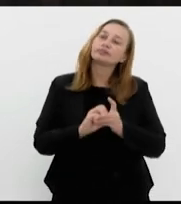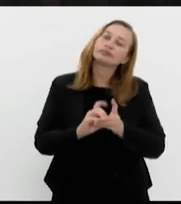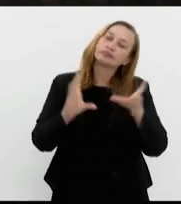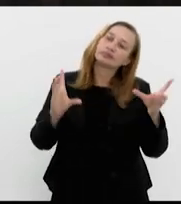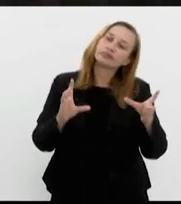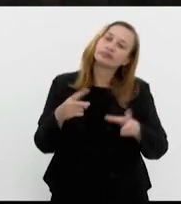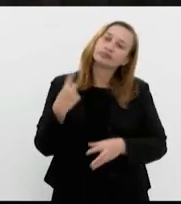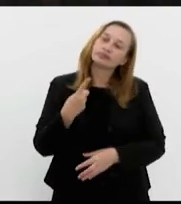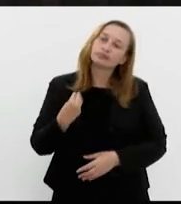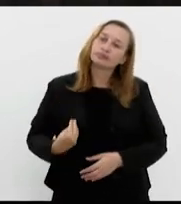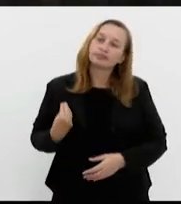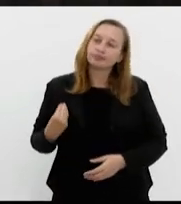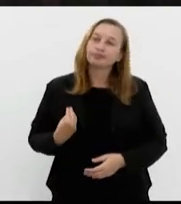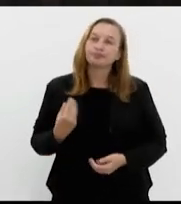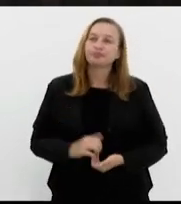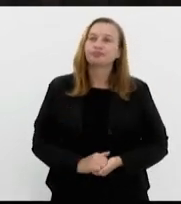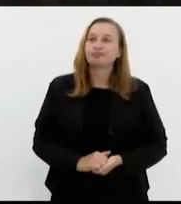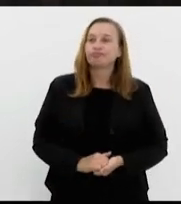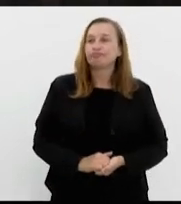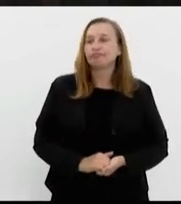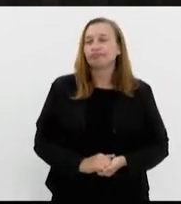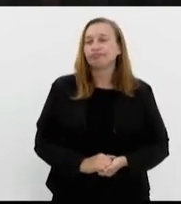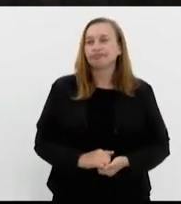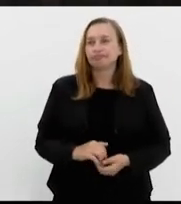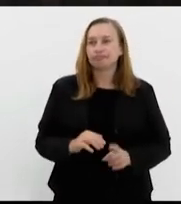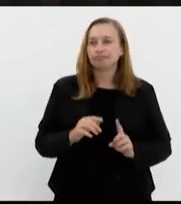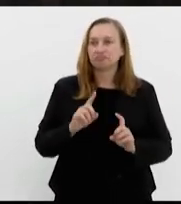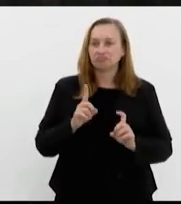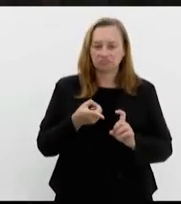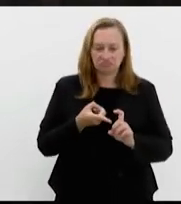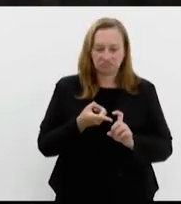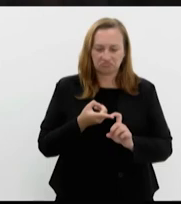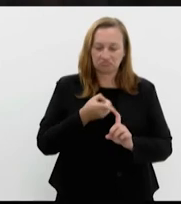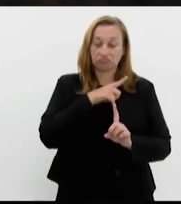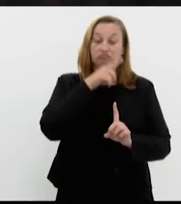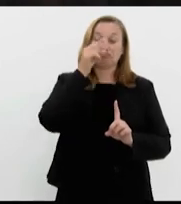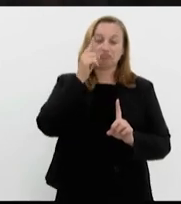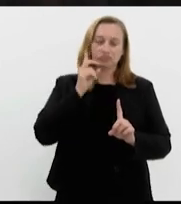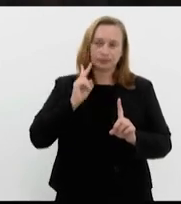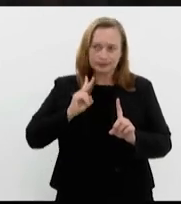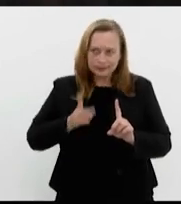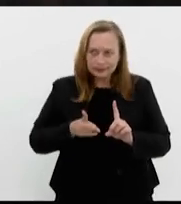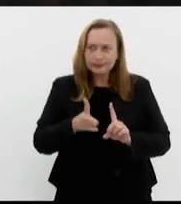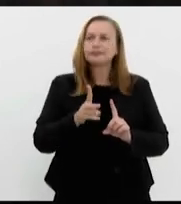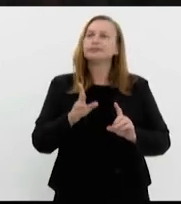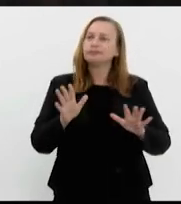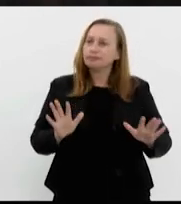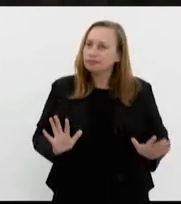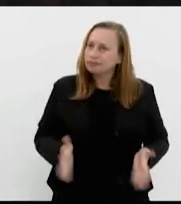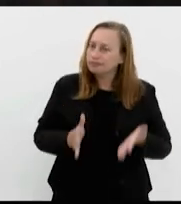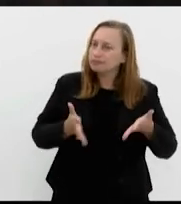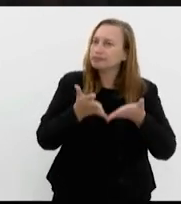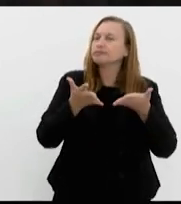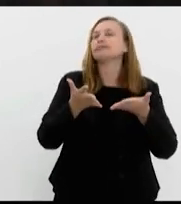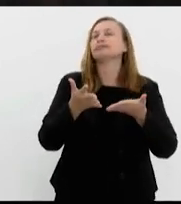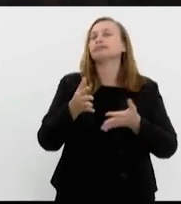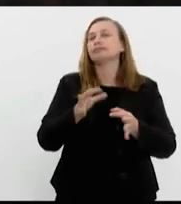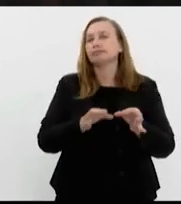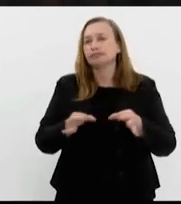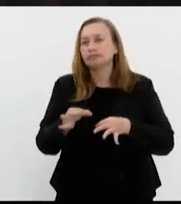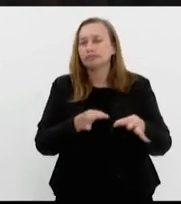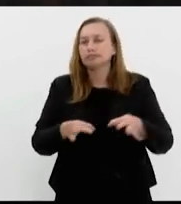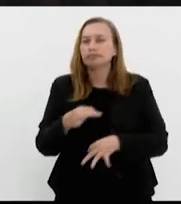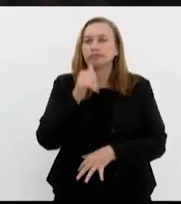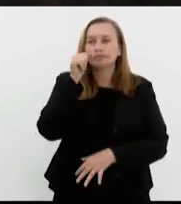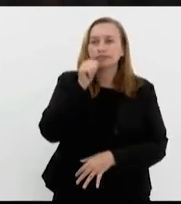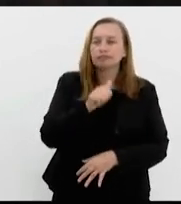que nós vivemos. Não baixamos a cabeça. Existem muitas iniciativas e organizações de